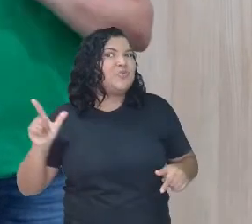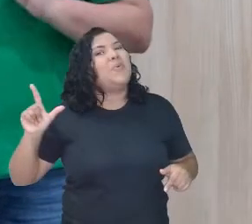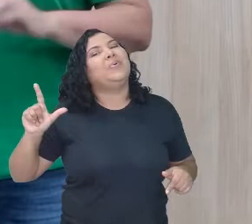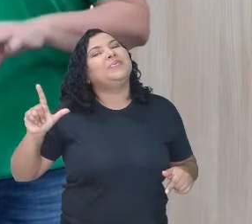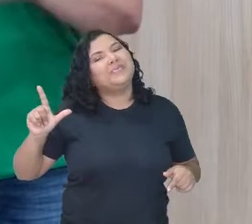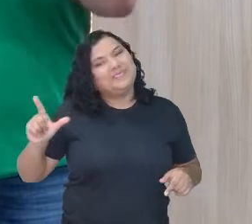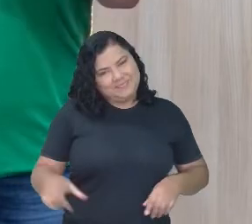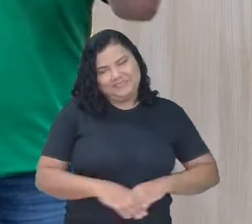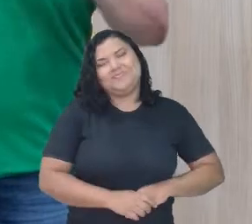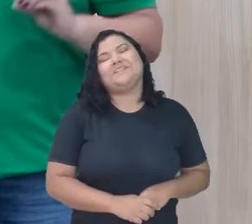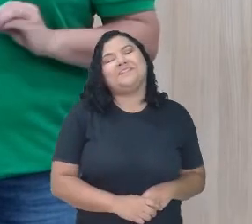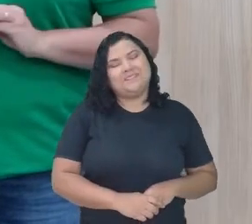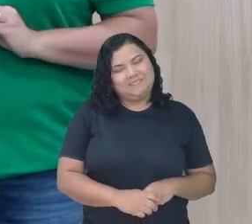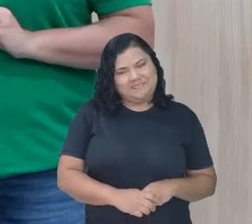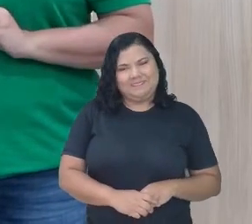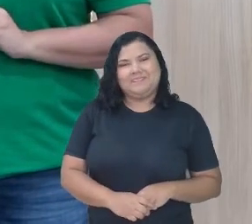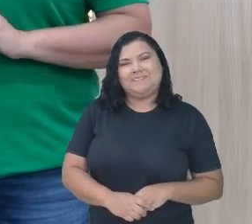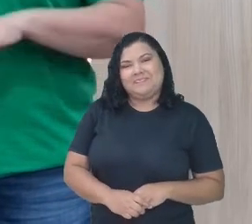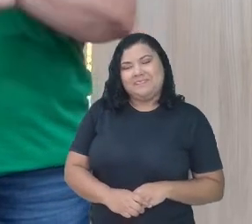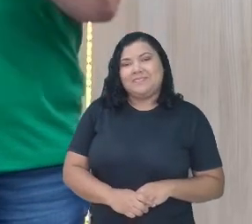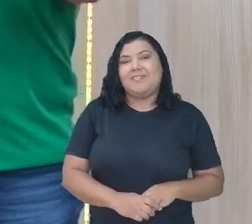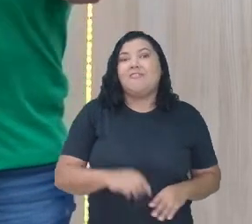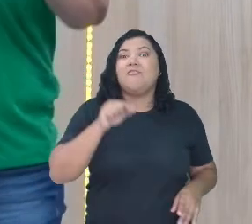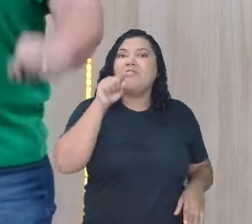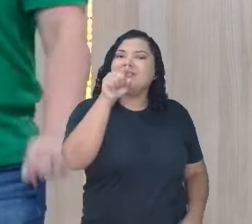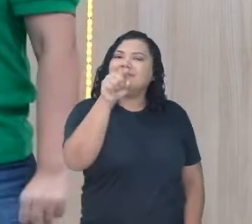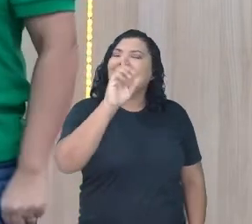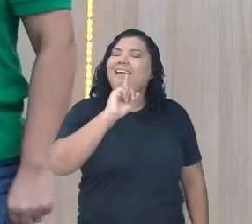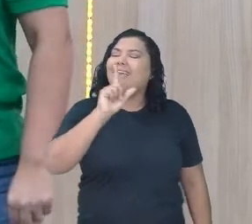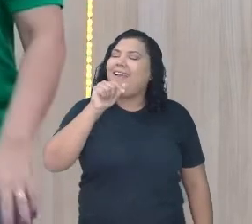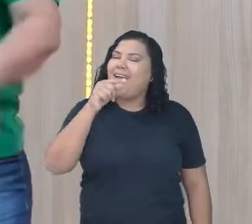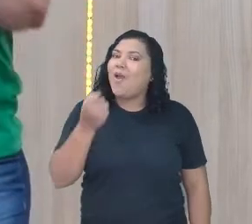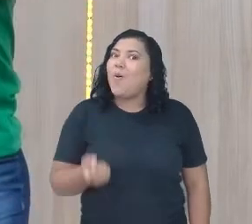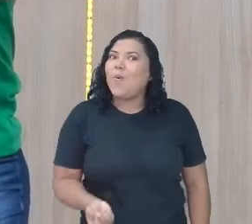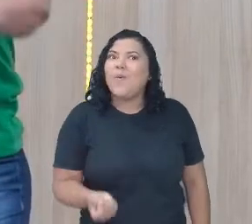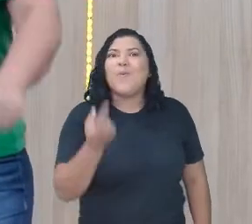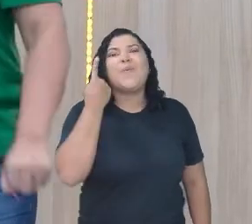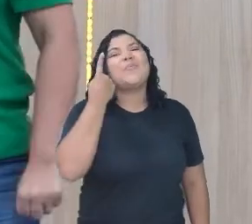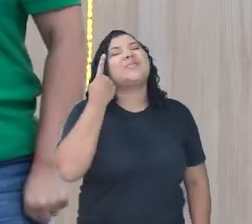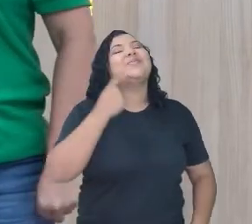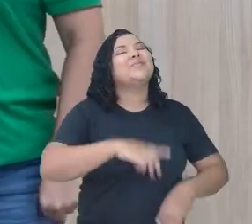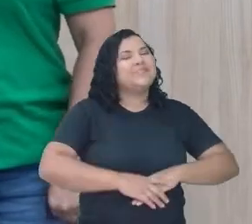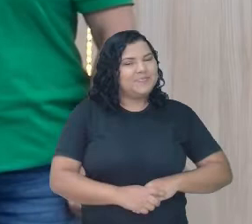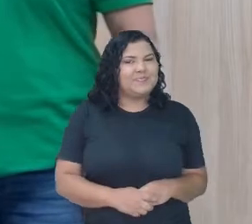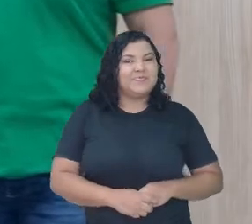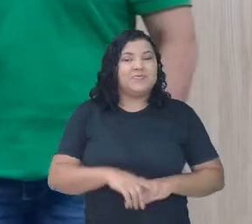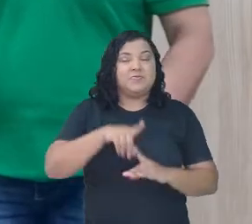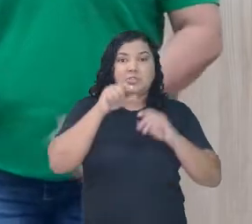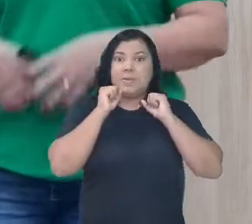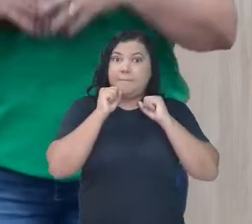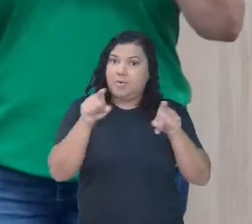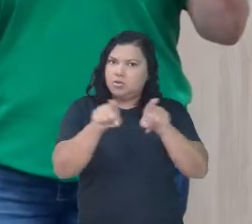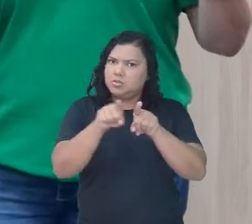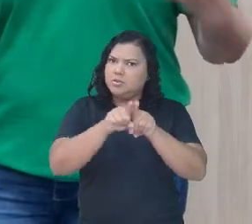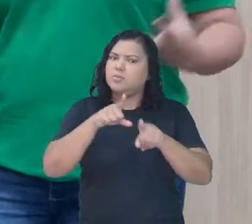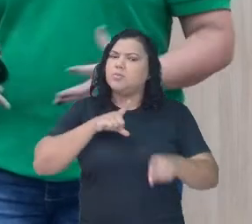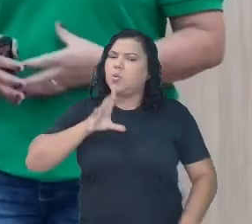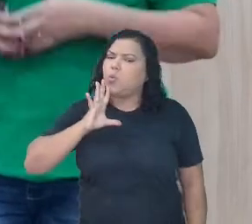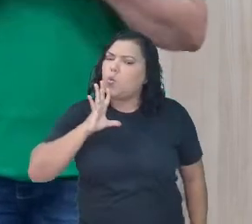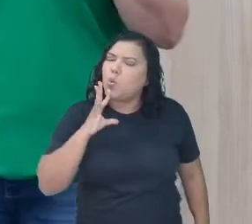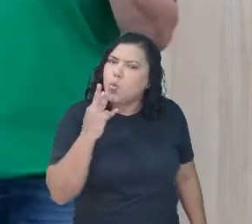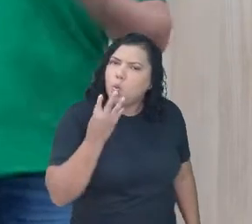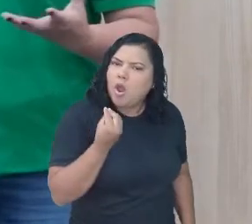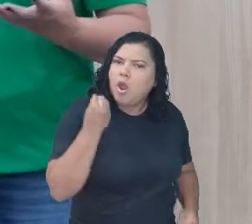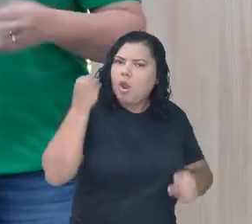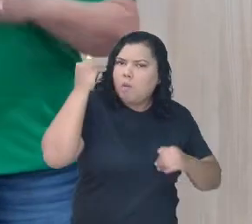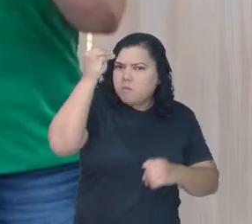Mas também há uma diferença. Você é único. E você também pode, sim, ter